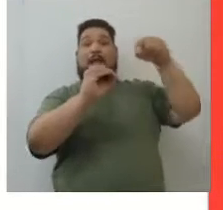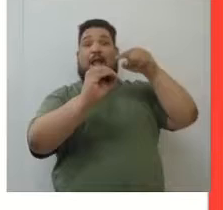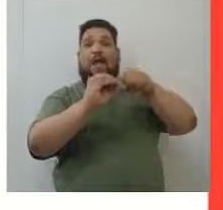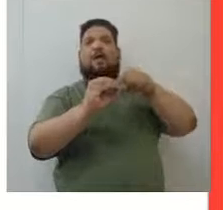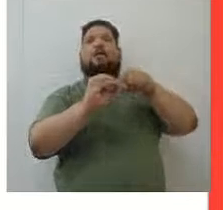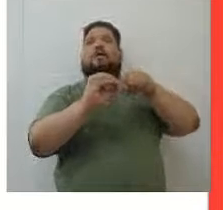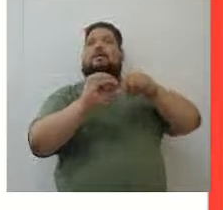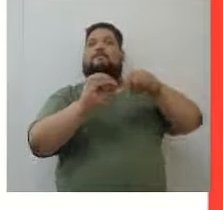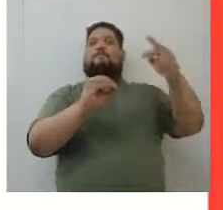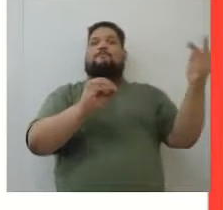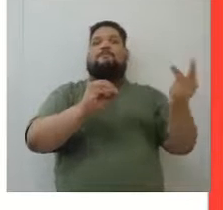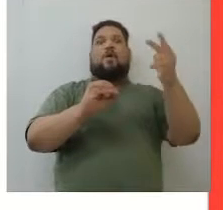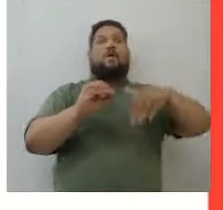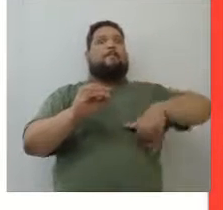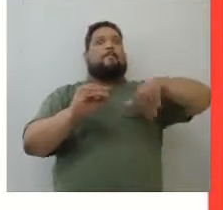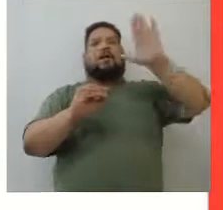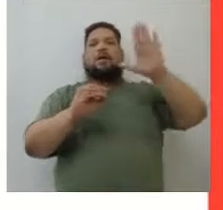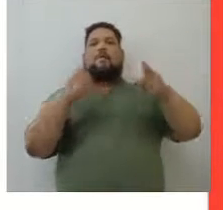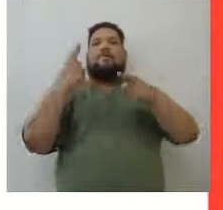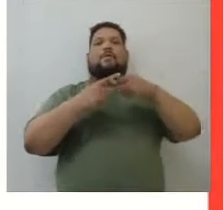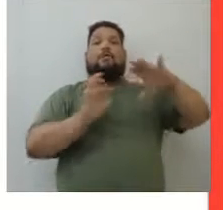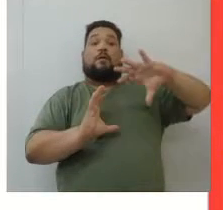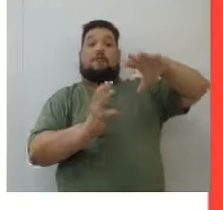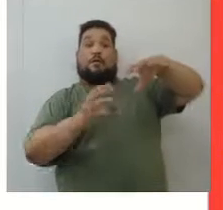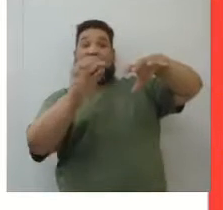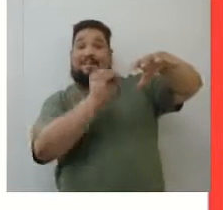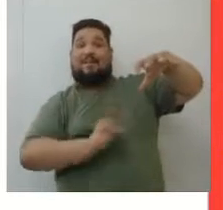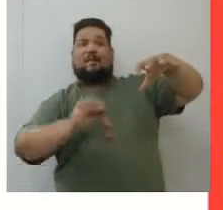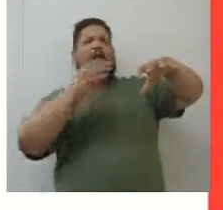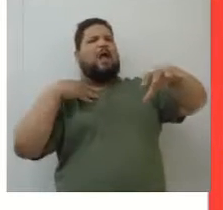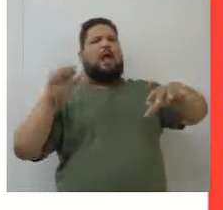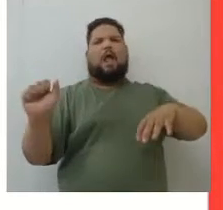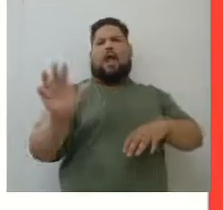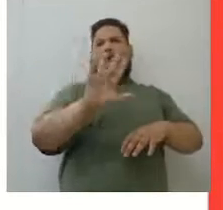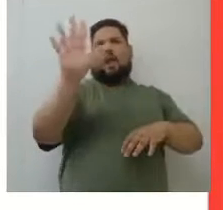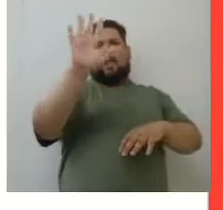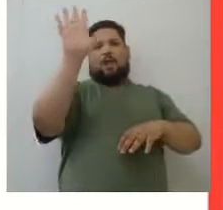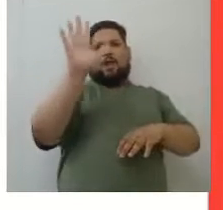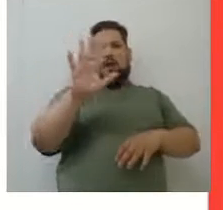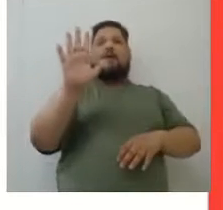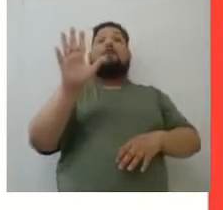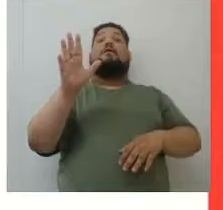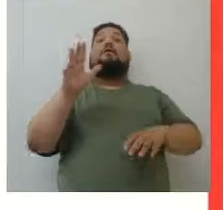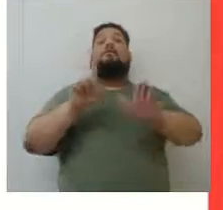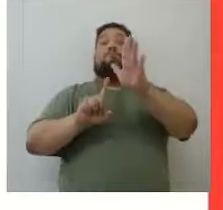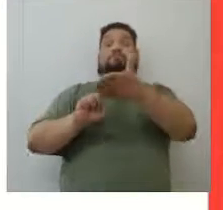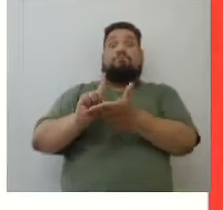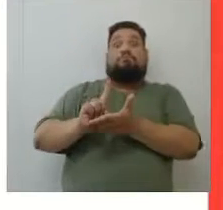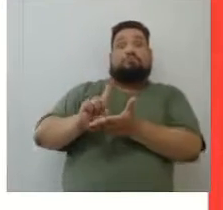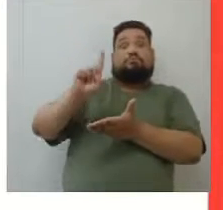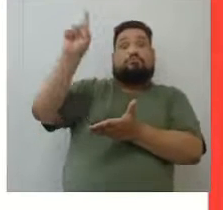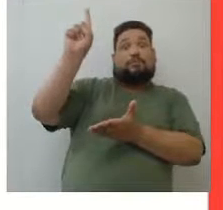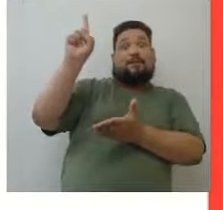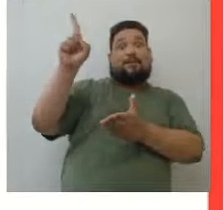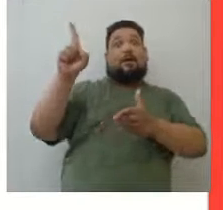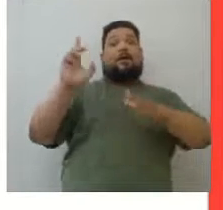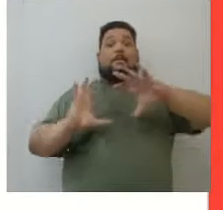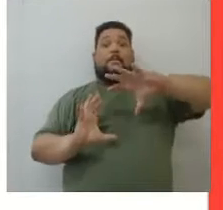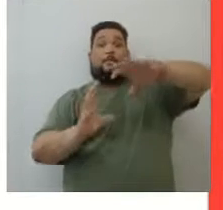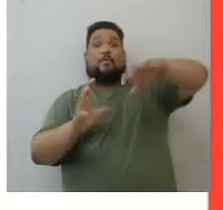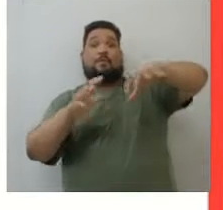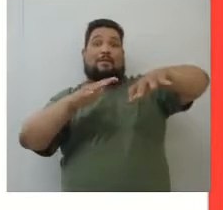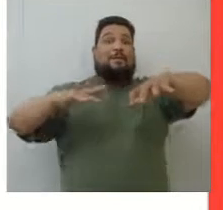informação. Por quê? Os satélites são mais caros. Enviar um satélite para o espaço demanda tempo, demanda